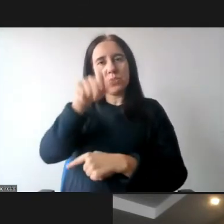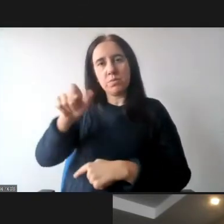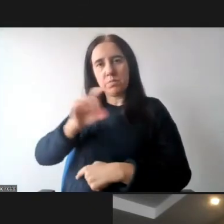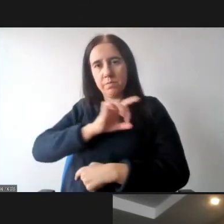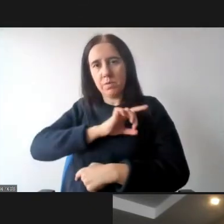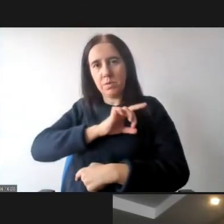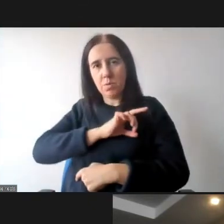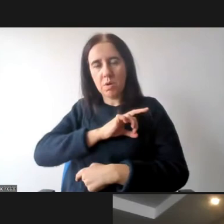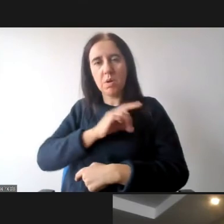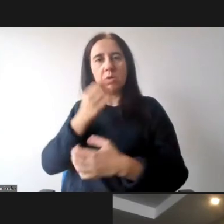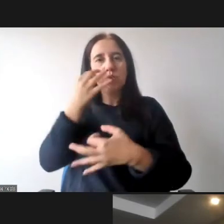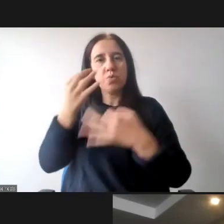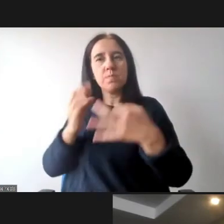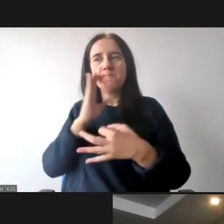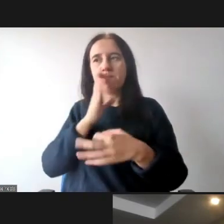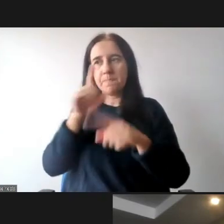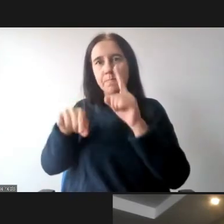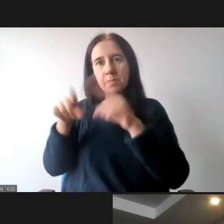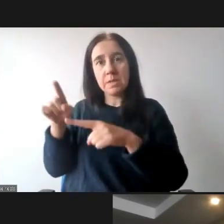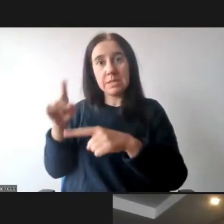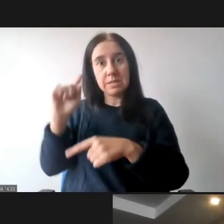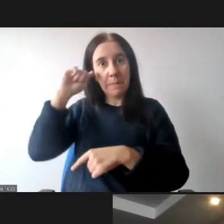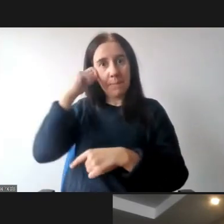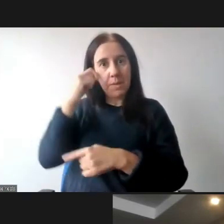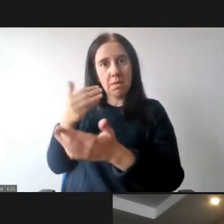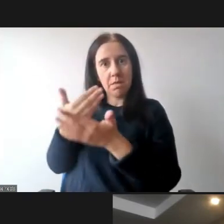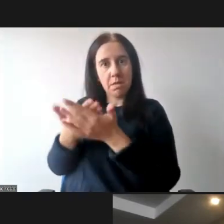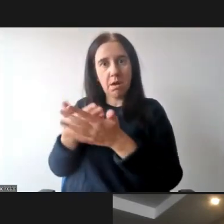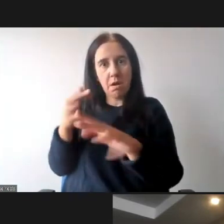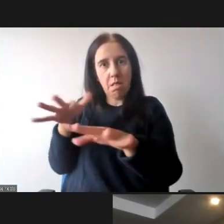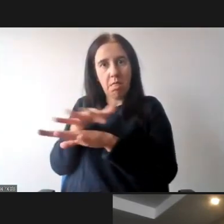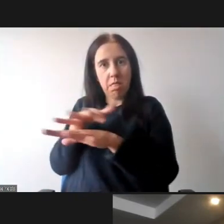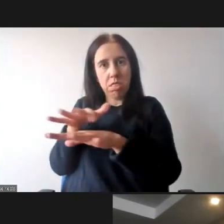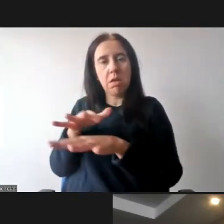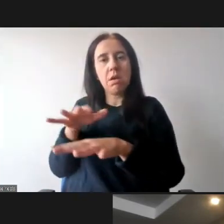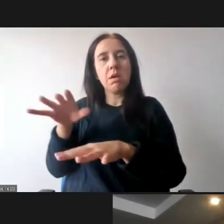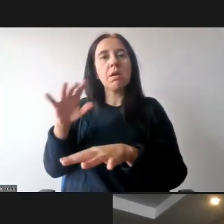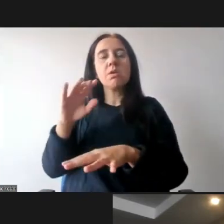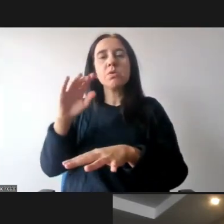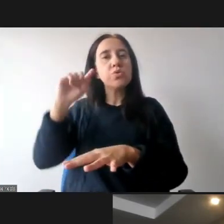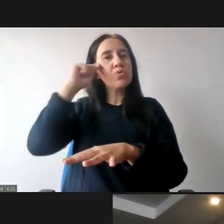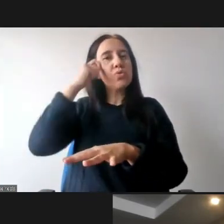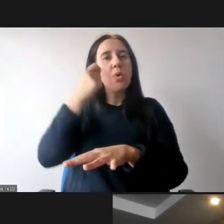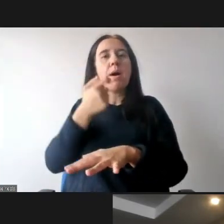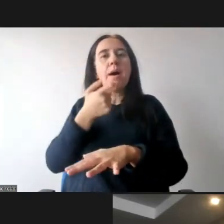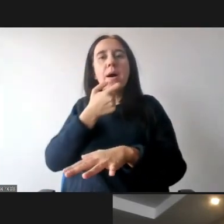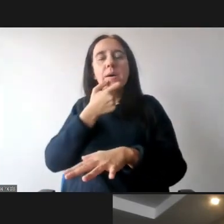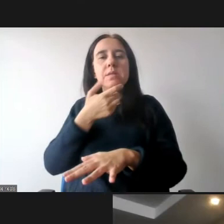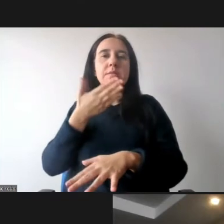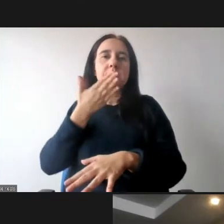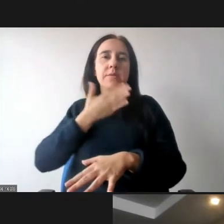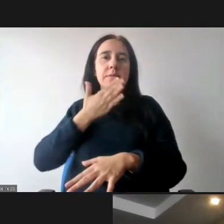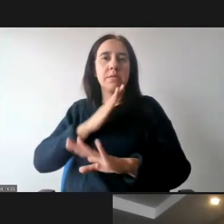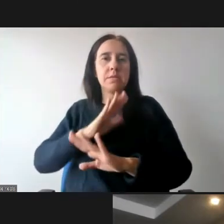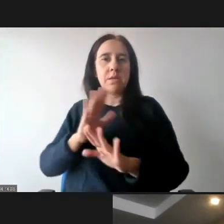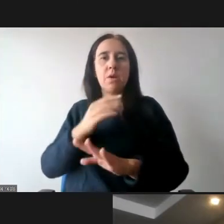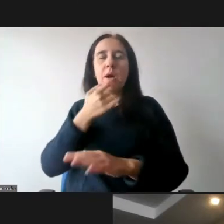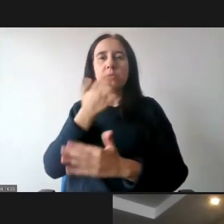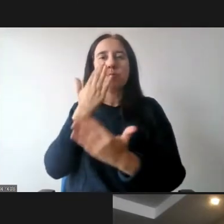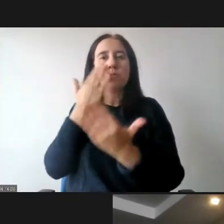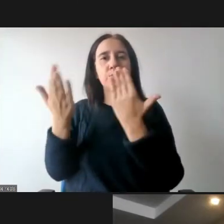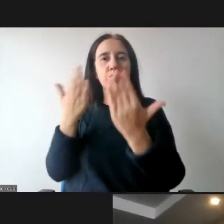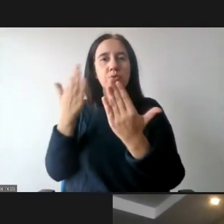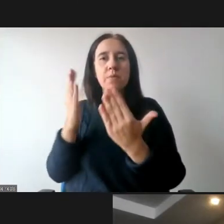posições jurídicas subjetivas, só podem afetar essas posições na medida do necessário e em termos proporcionais